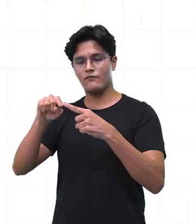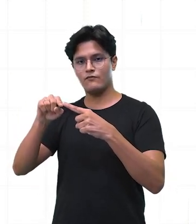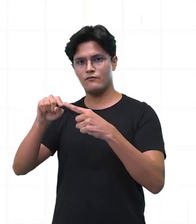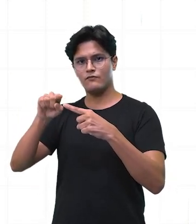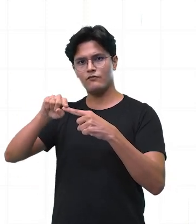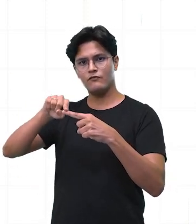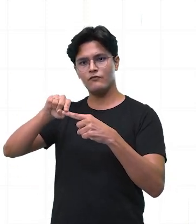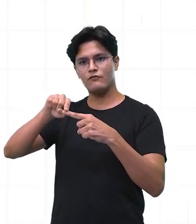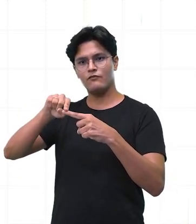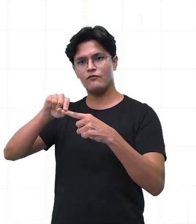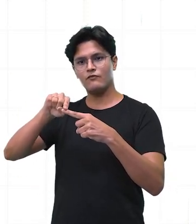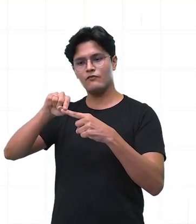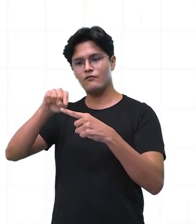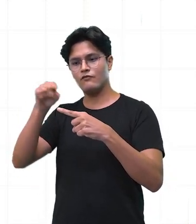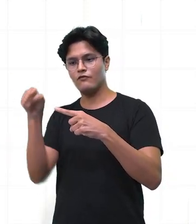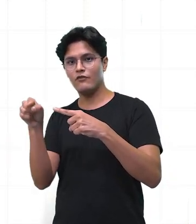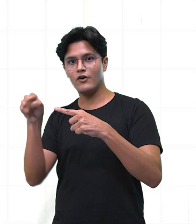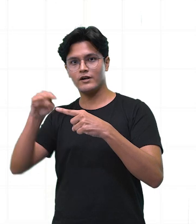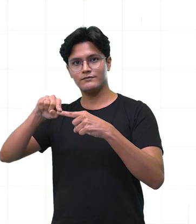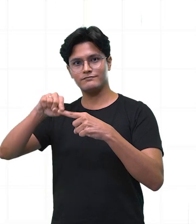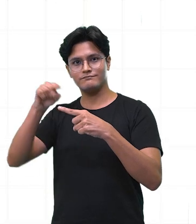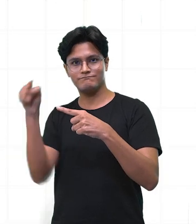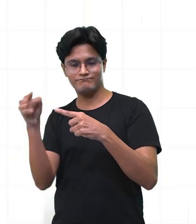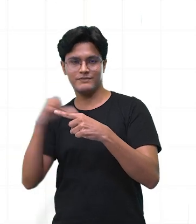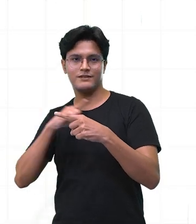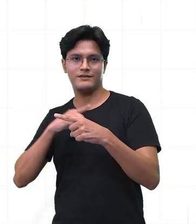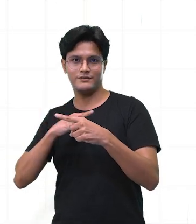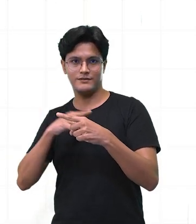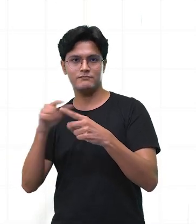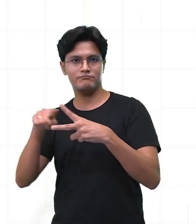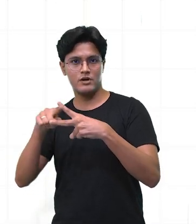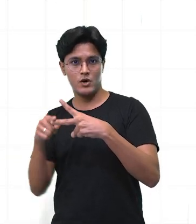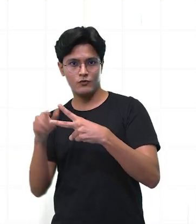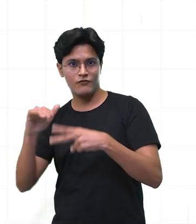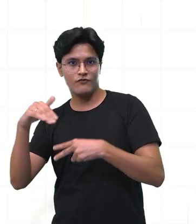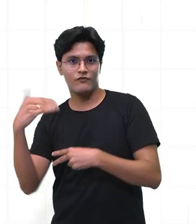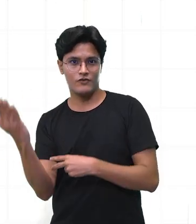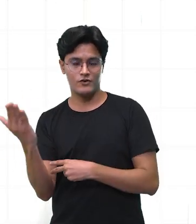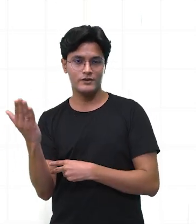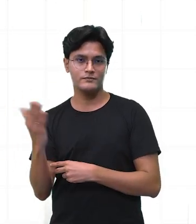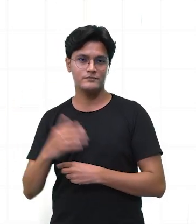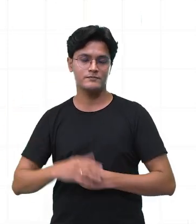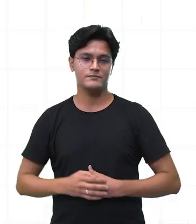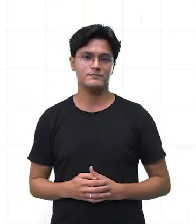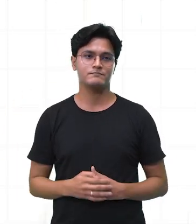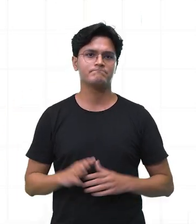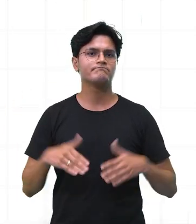Quem é o externo? É esse aqui. Tudo bem? Então vejam,